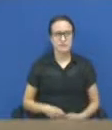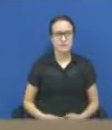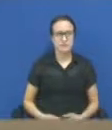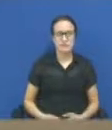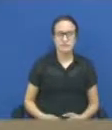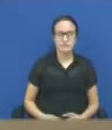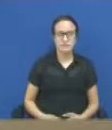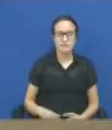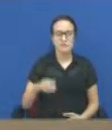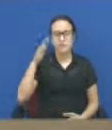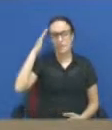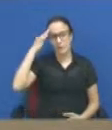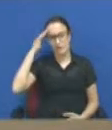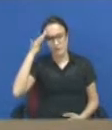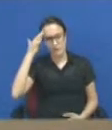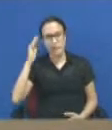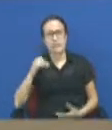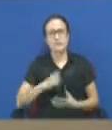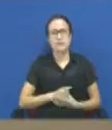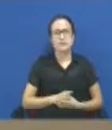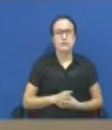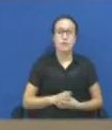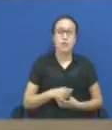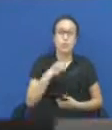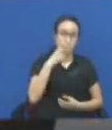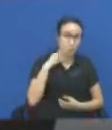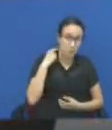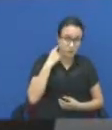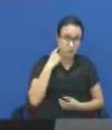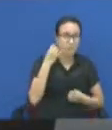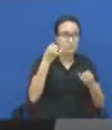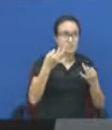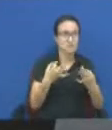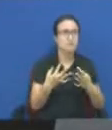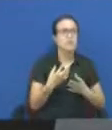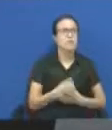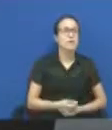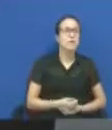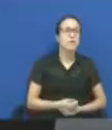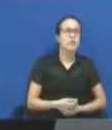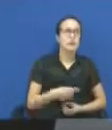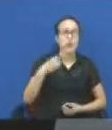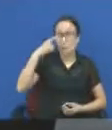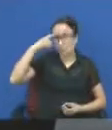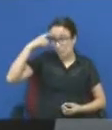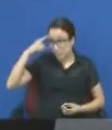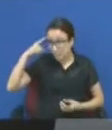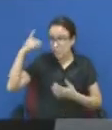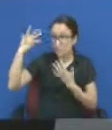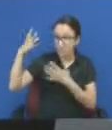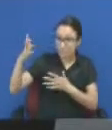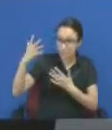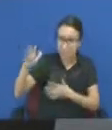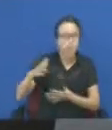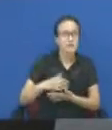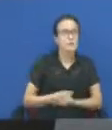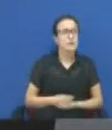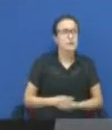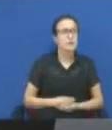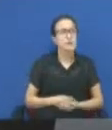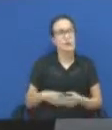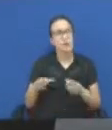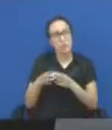a posição do Nilton. Quero parabenizar o Wilson, né, como sendo Comissão de Direitos Humanos.